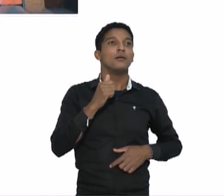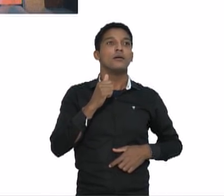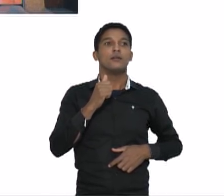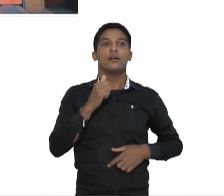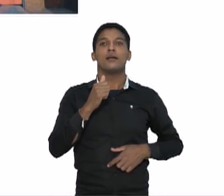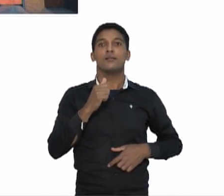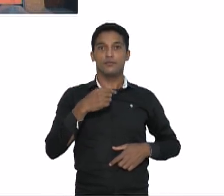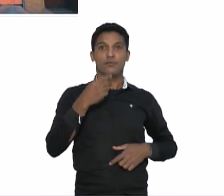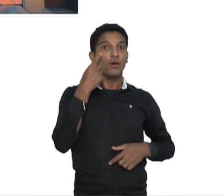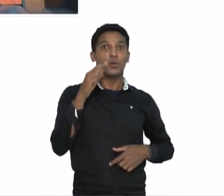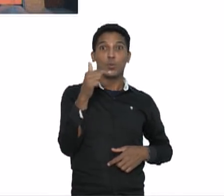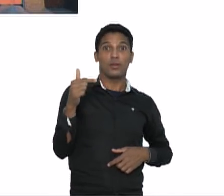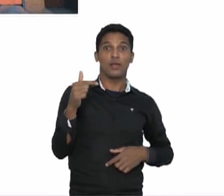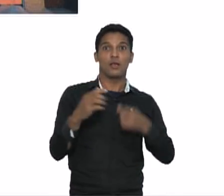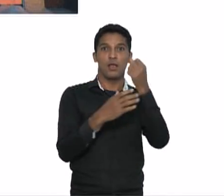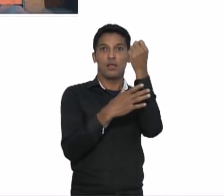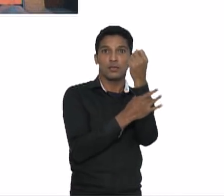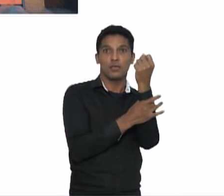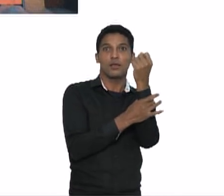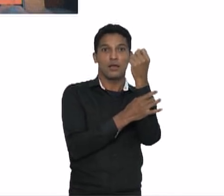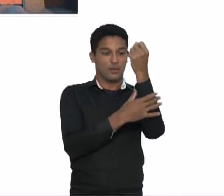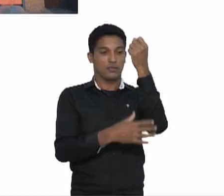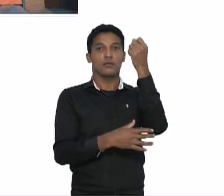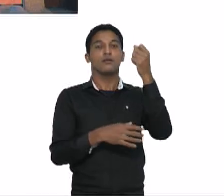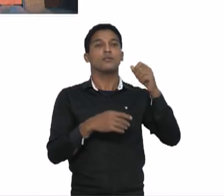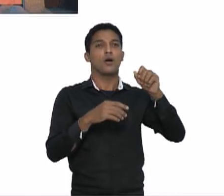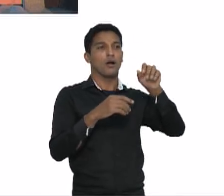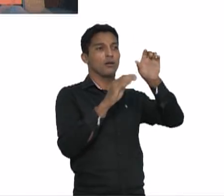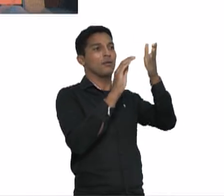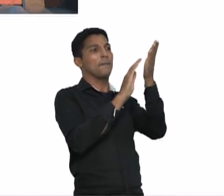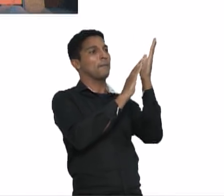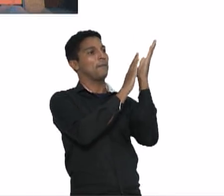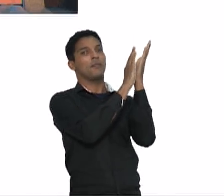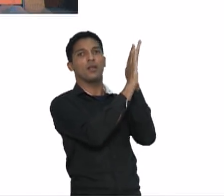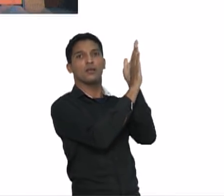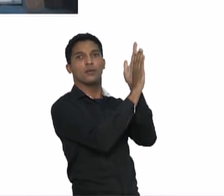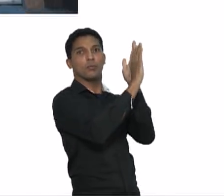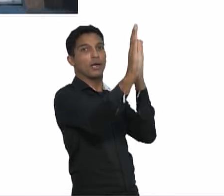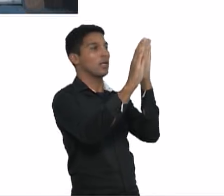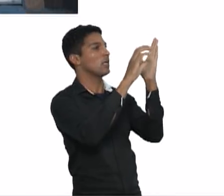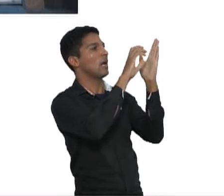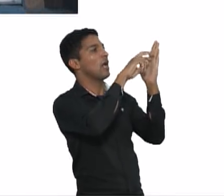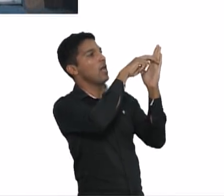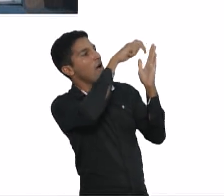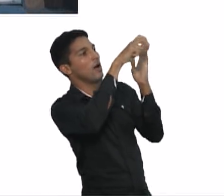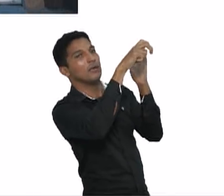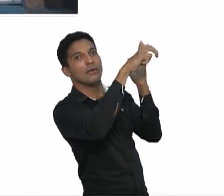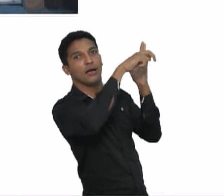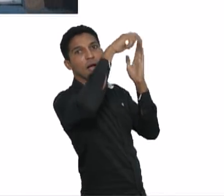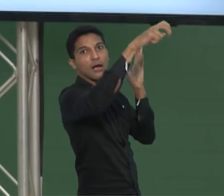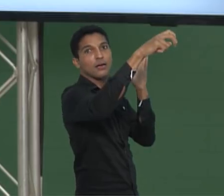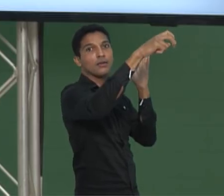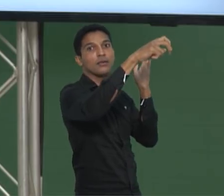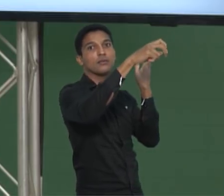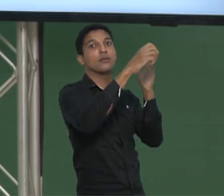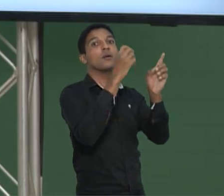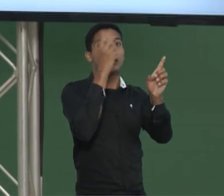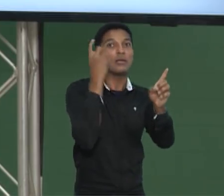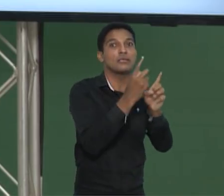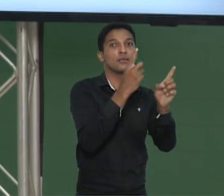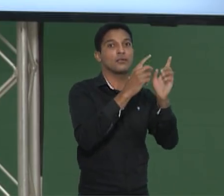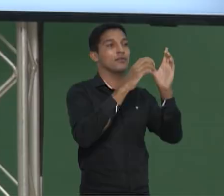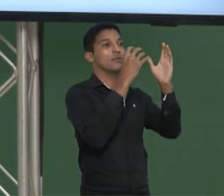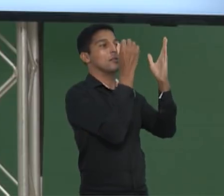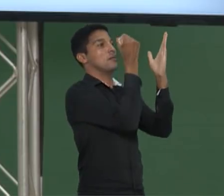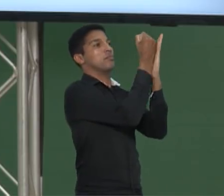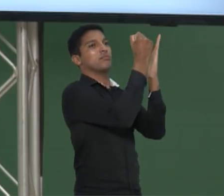né, alcançando o objetivo de chegar até o final da parede. Já na imagem seguinte, nós